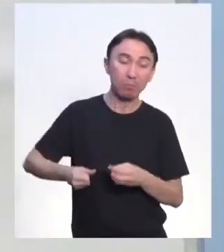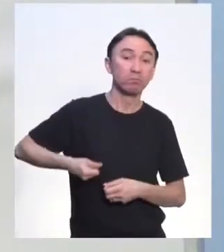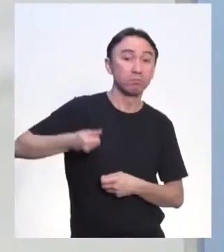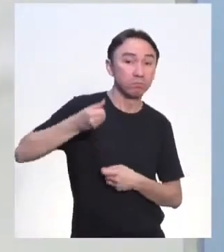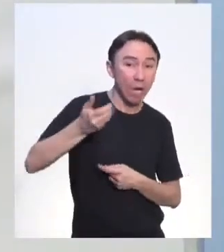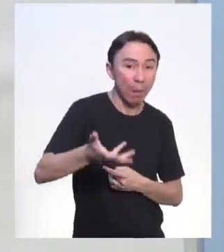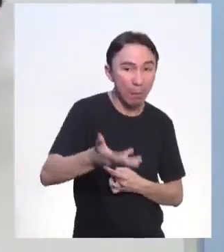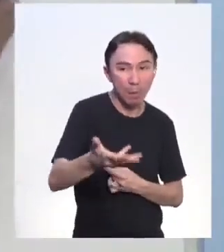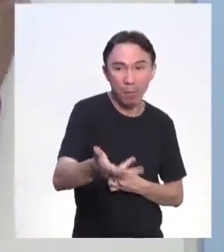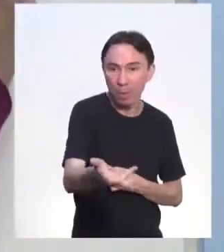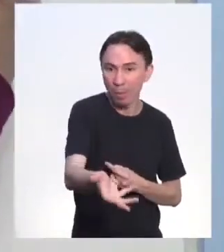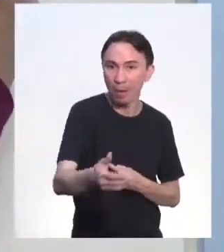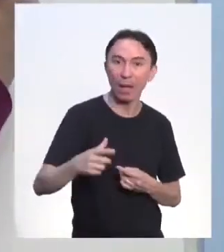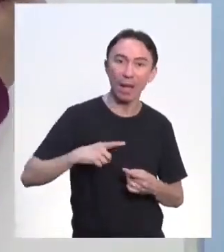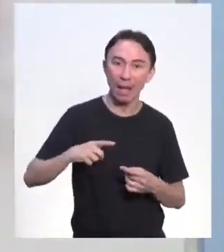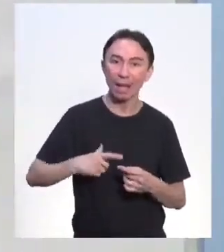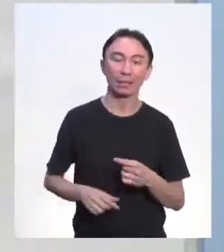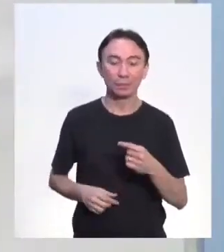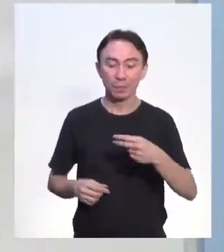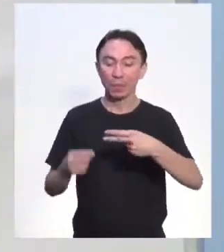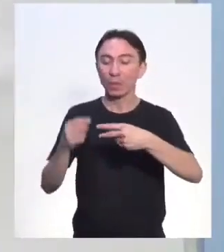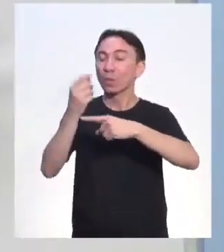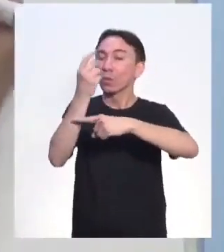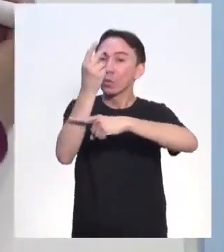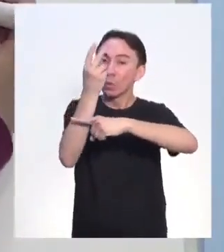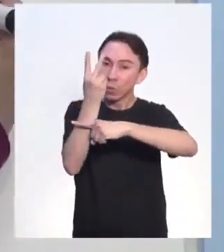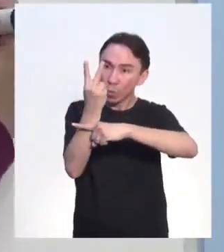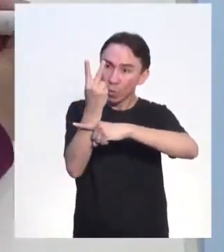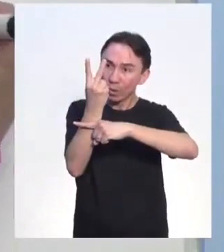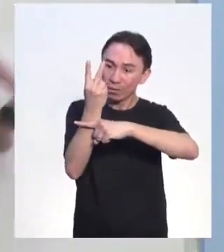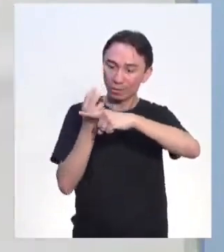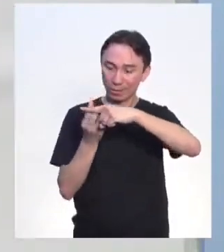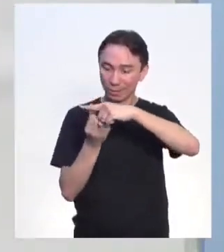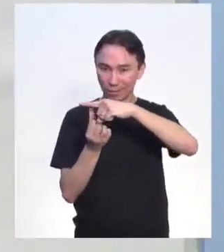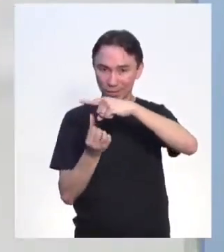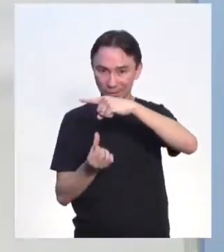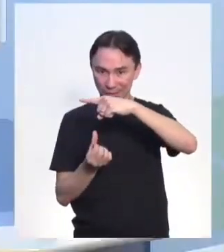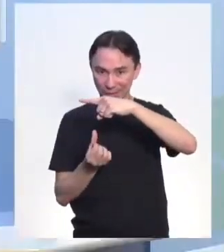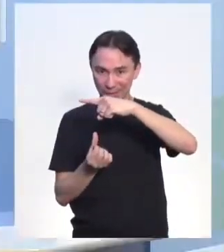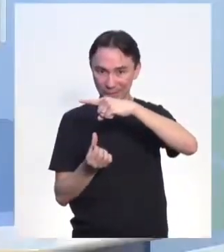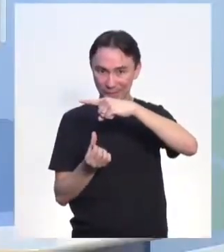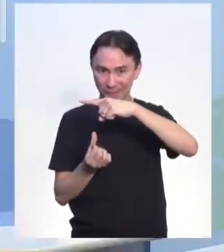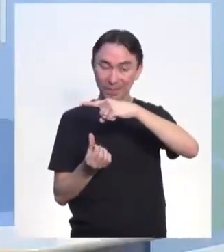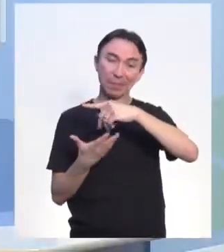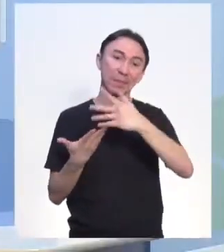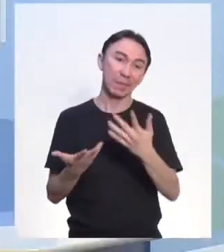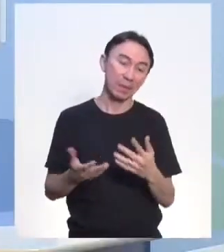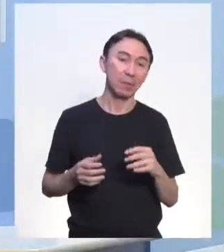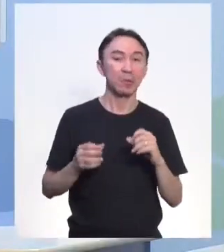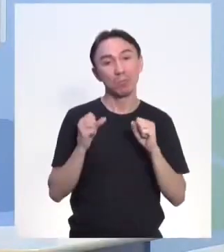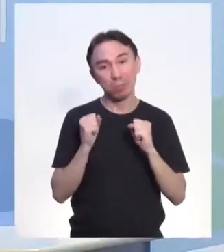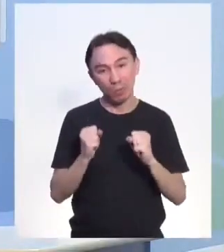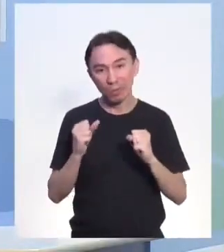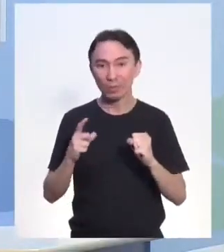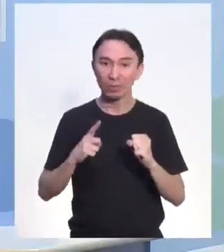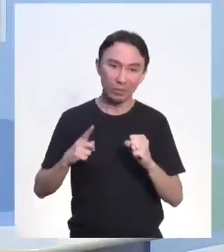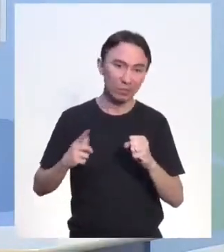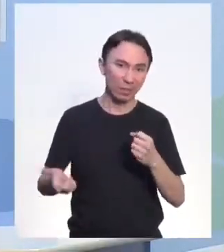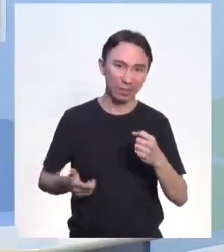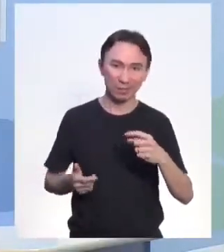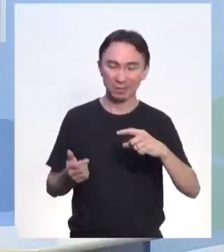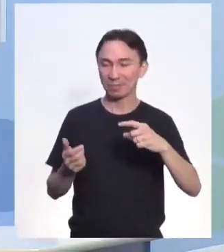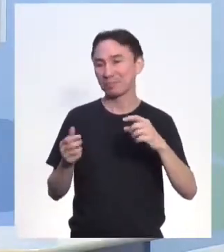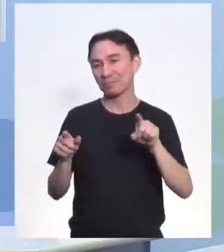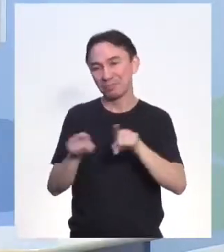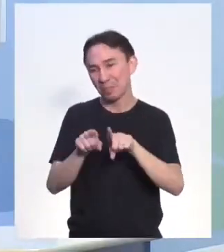é duas opções das minhas 6 que eu tinha. Sim? Aqui eu posso escrever como fração? Sim, mas a gente